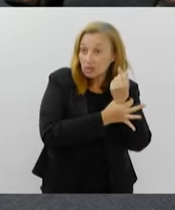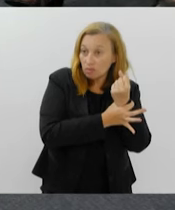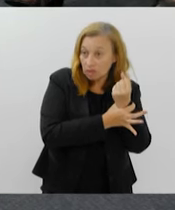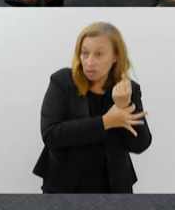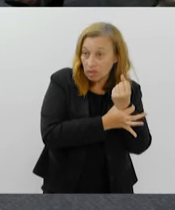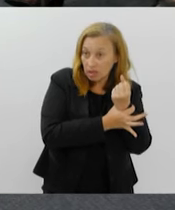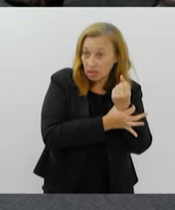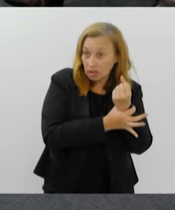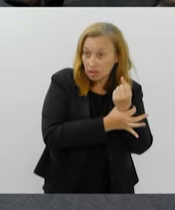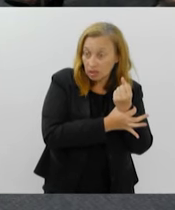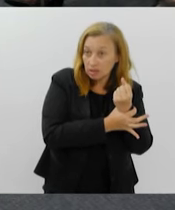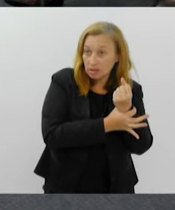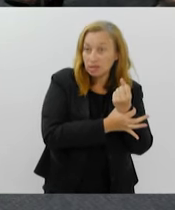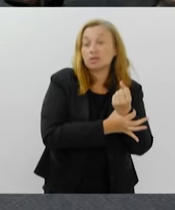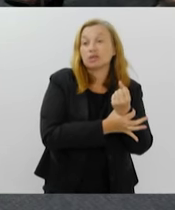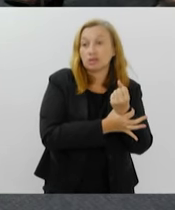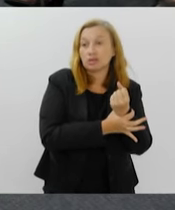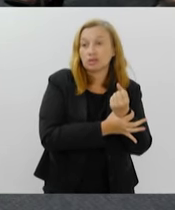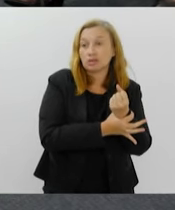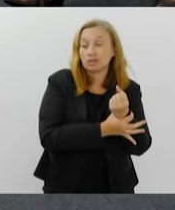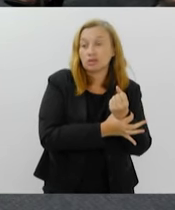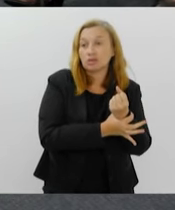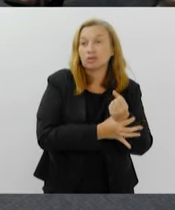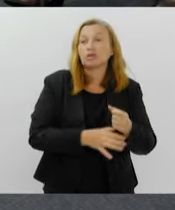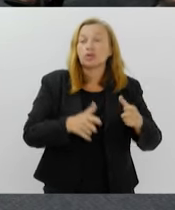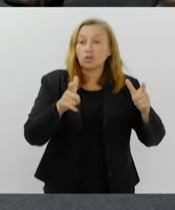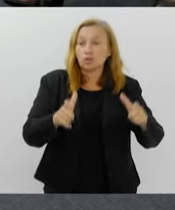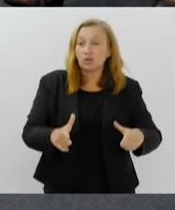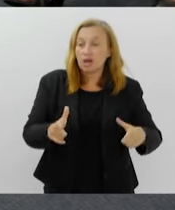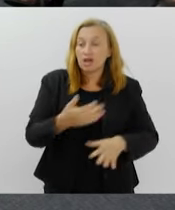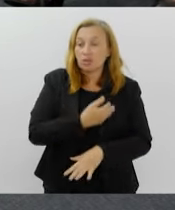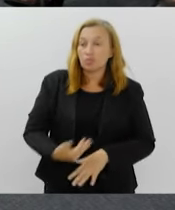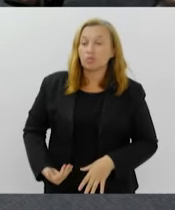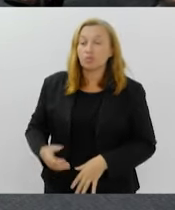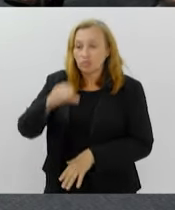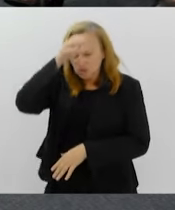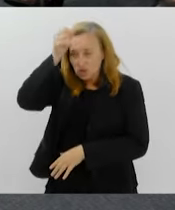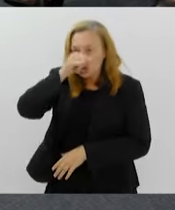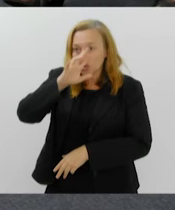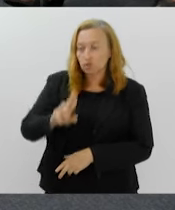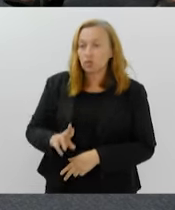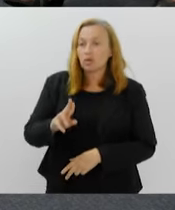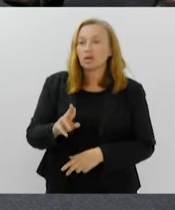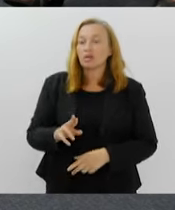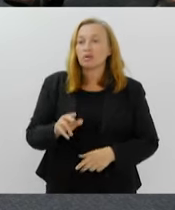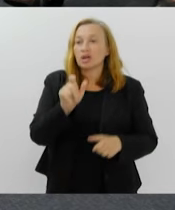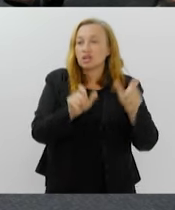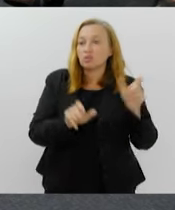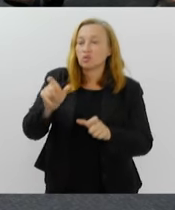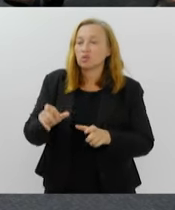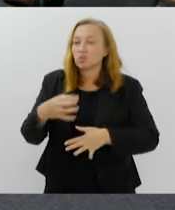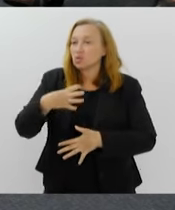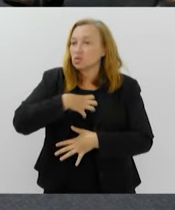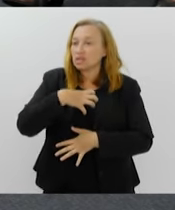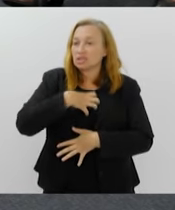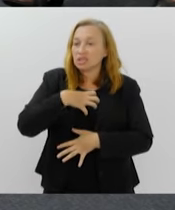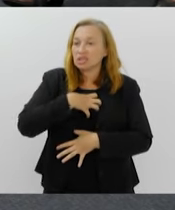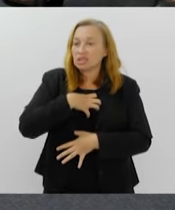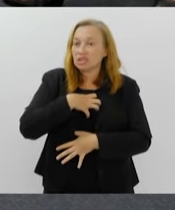aquela mínima moralidade nos espaços públicos deputada tiju para que as pessoas não sintam